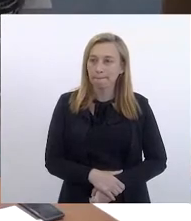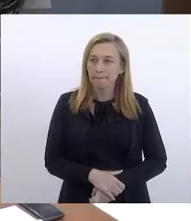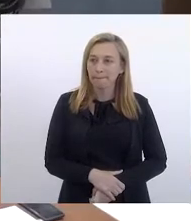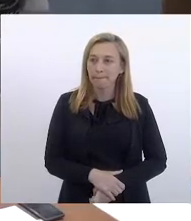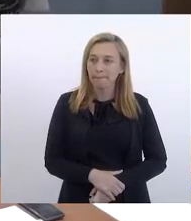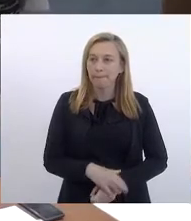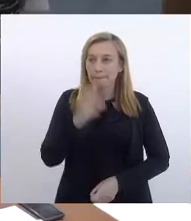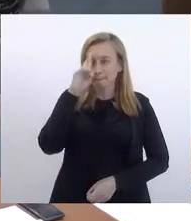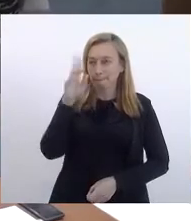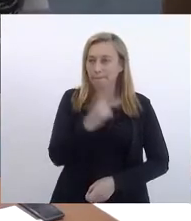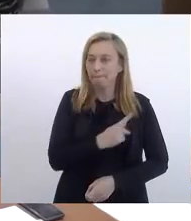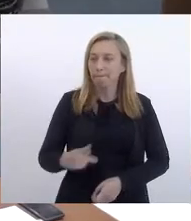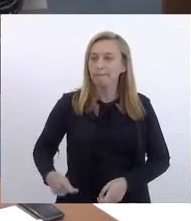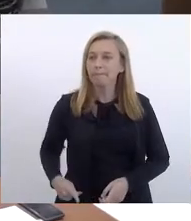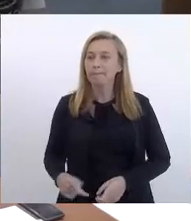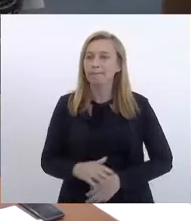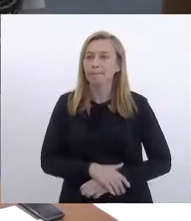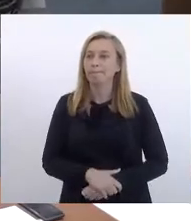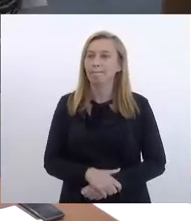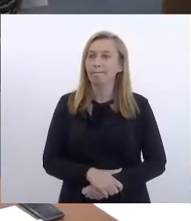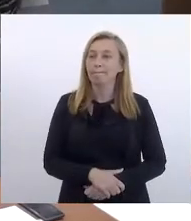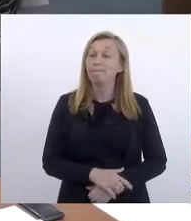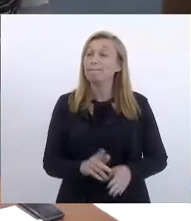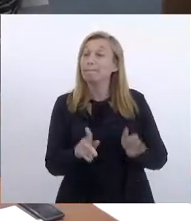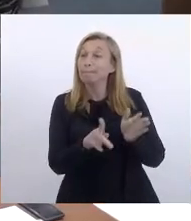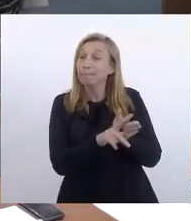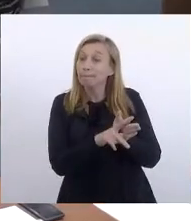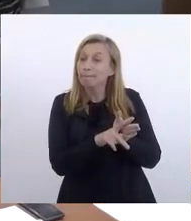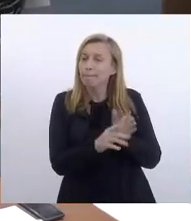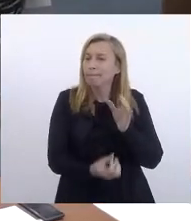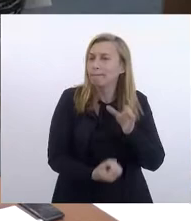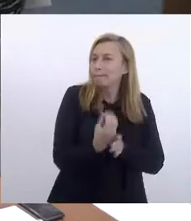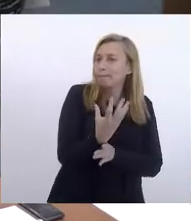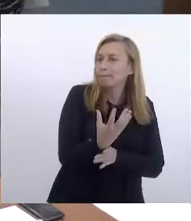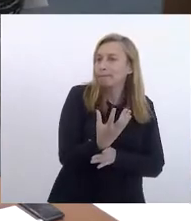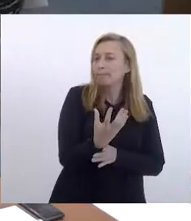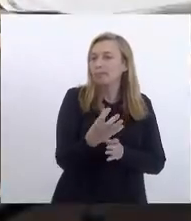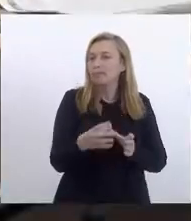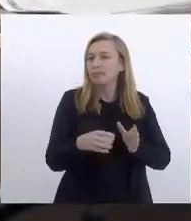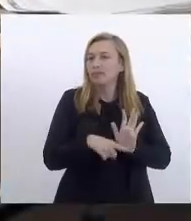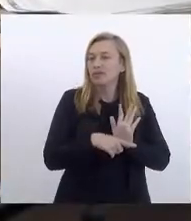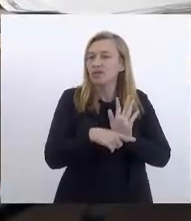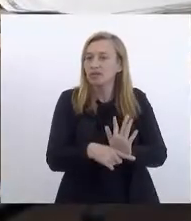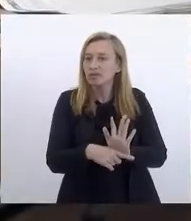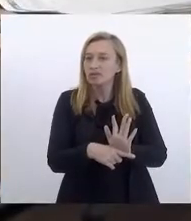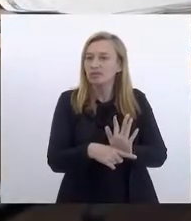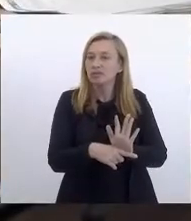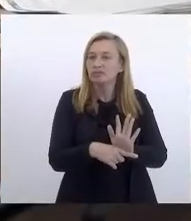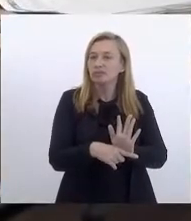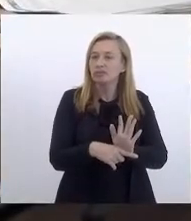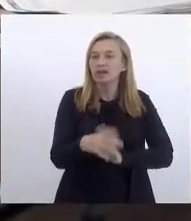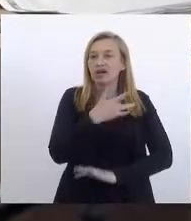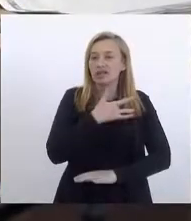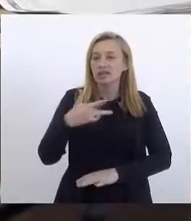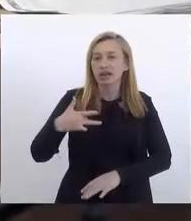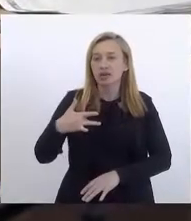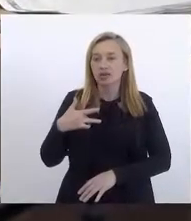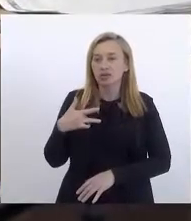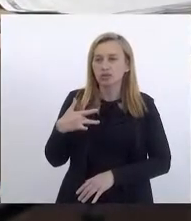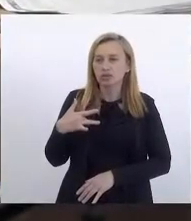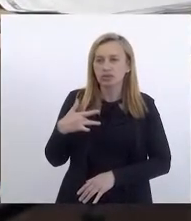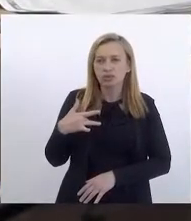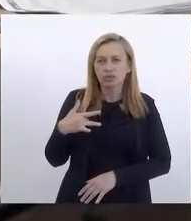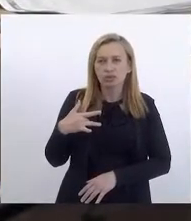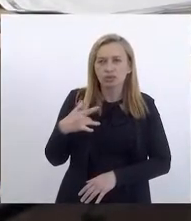Senhor presidente, trata-se do projeto que cria o Programa de Atendimento Integral à Saúde da Pessoa... Opa!